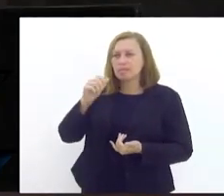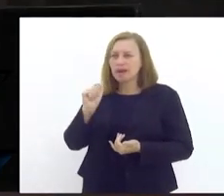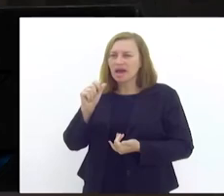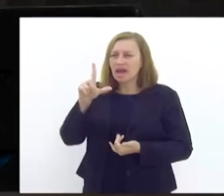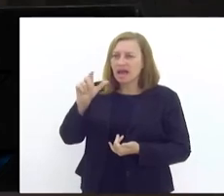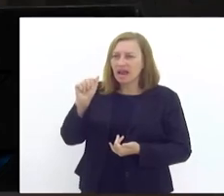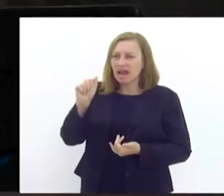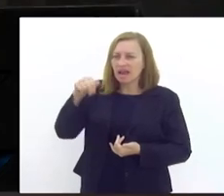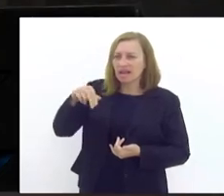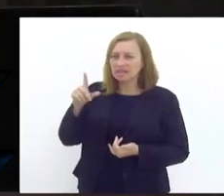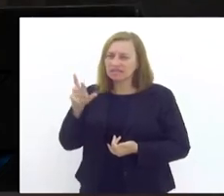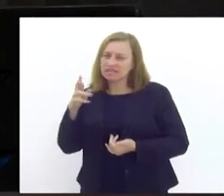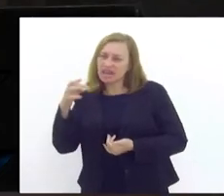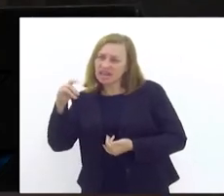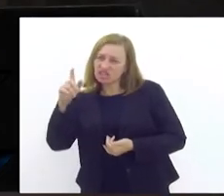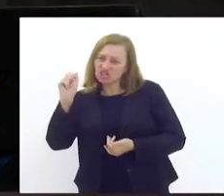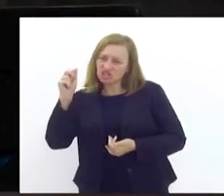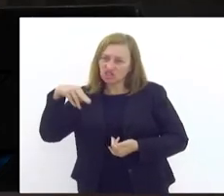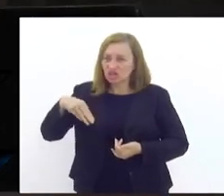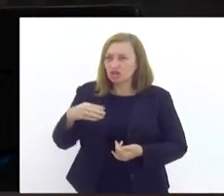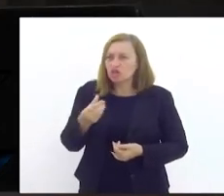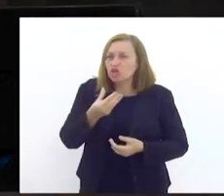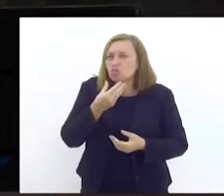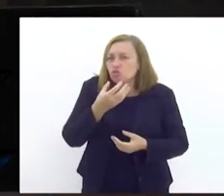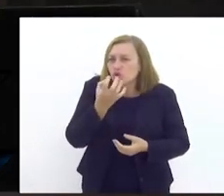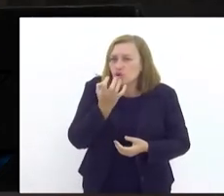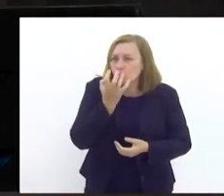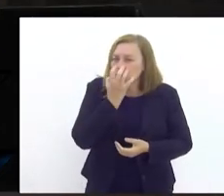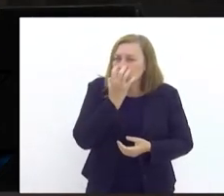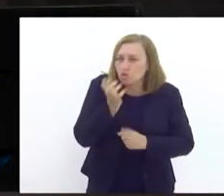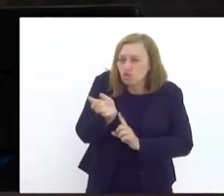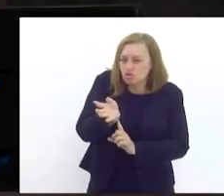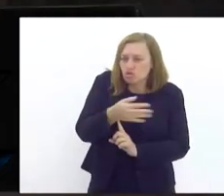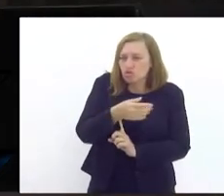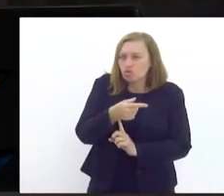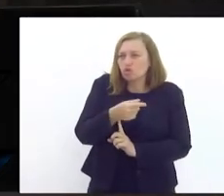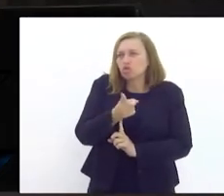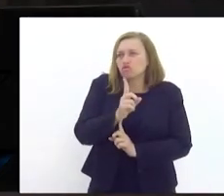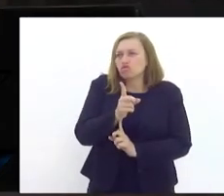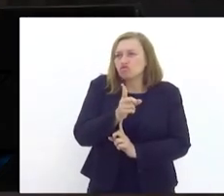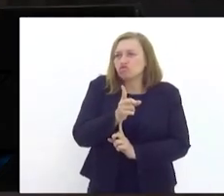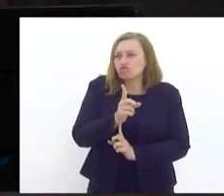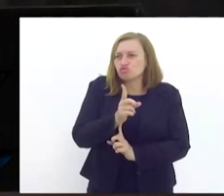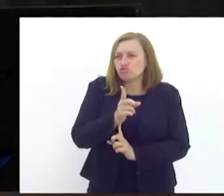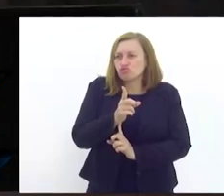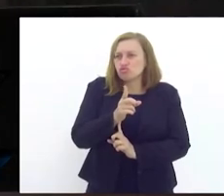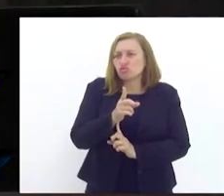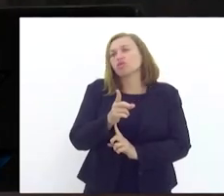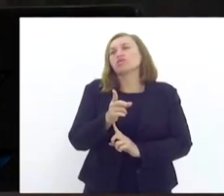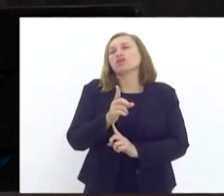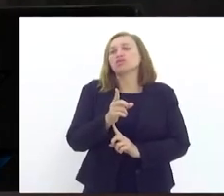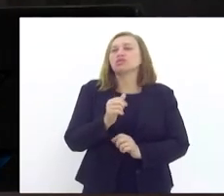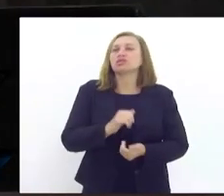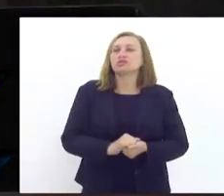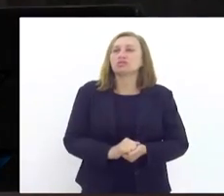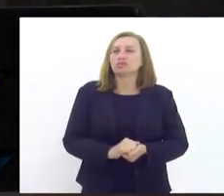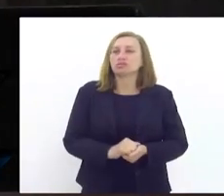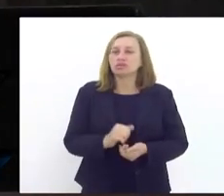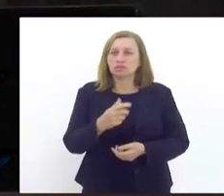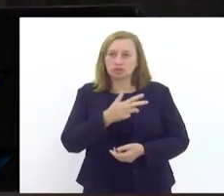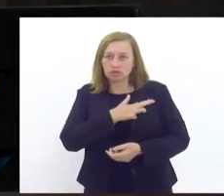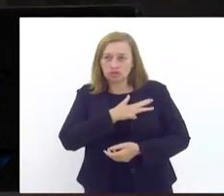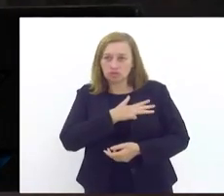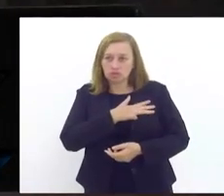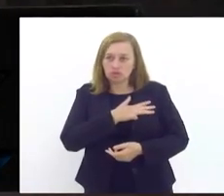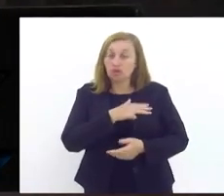como soldadinho que é o cachorrinho Seja lá o que for a outra figura da malandragem que é hoje